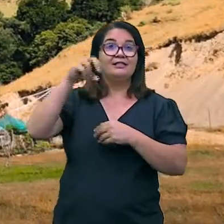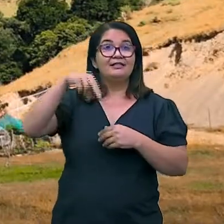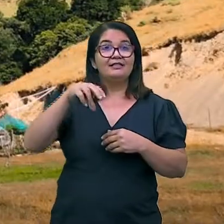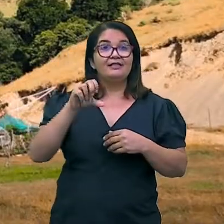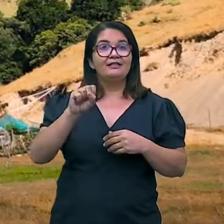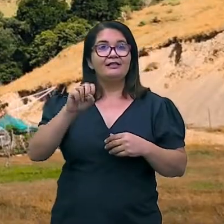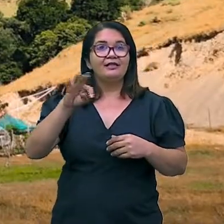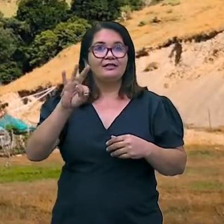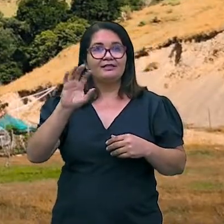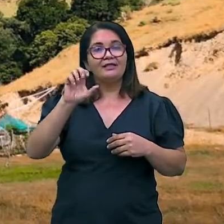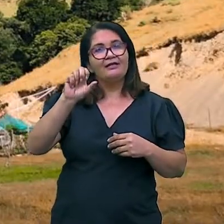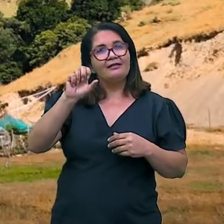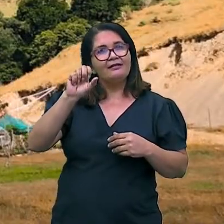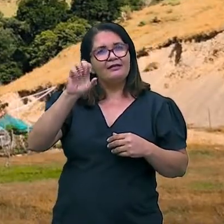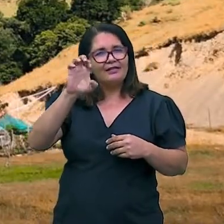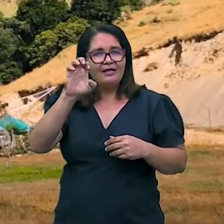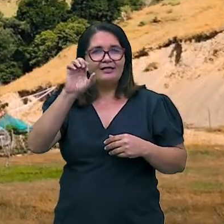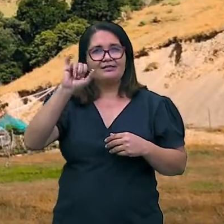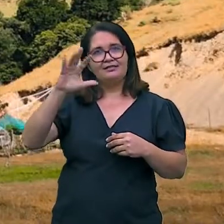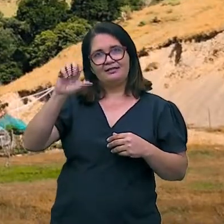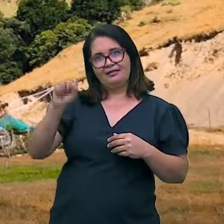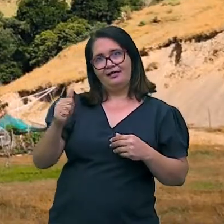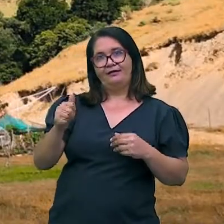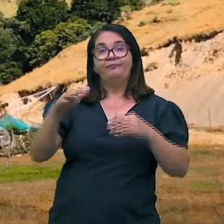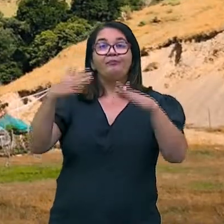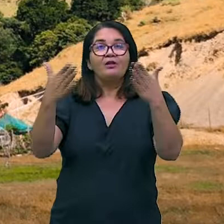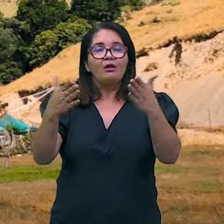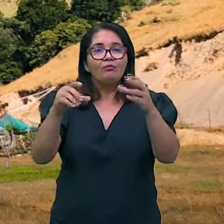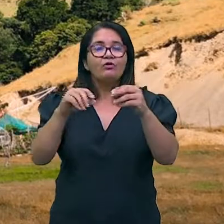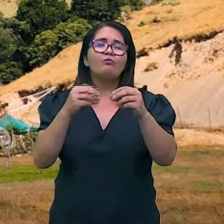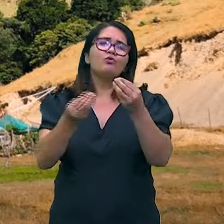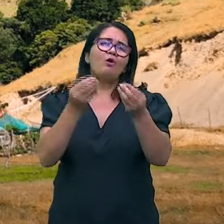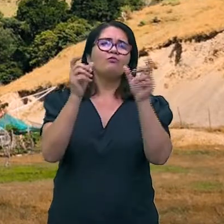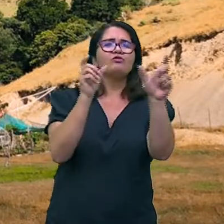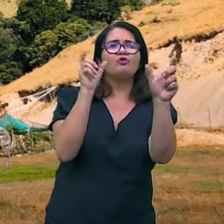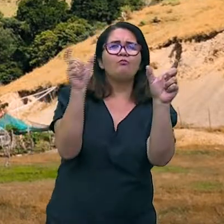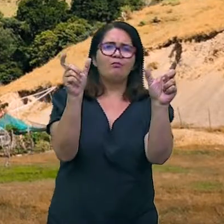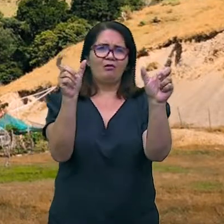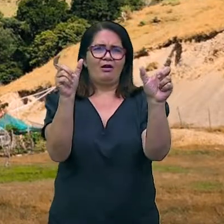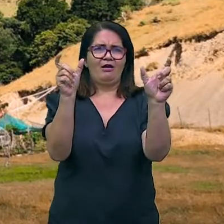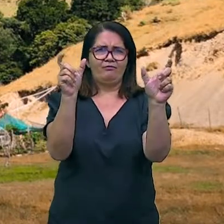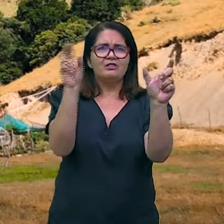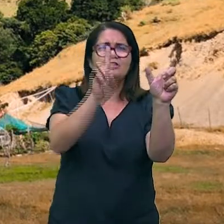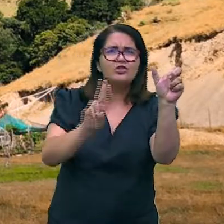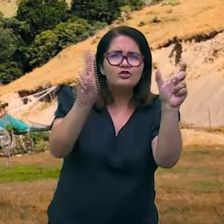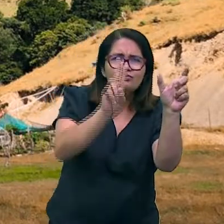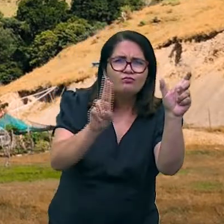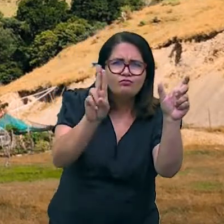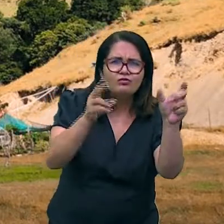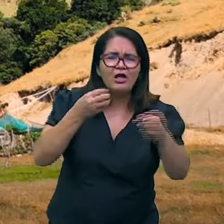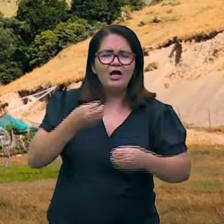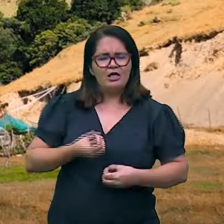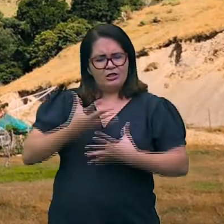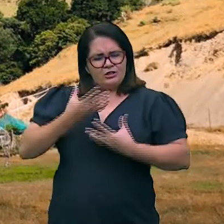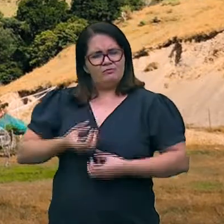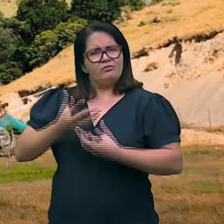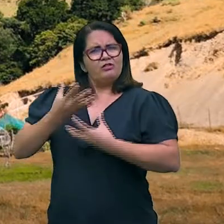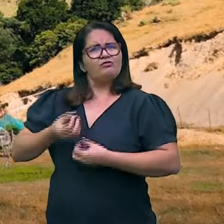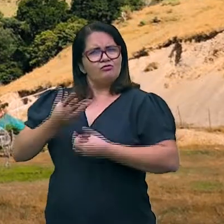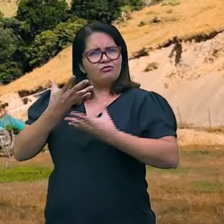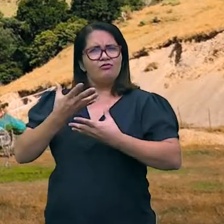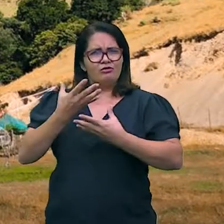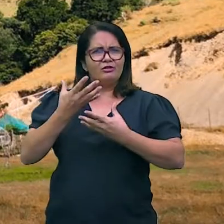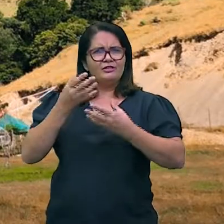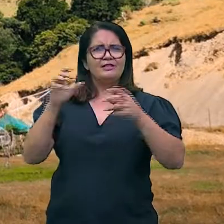recurso estilístico no qual se utilizam palavras e expressões associadas